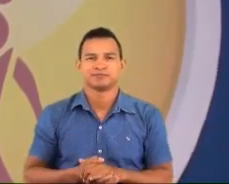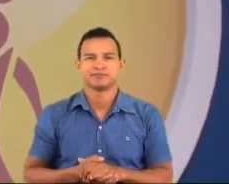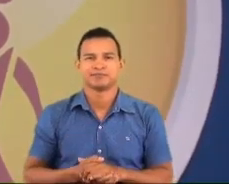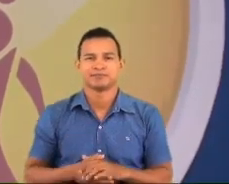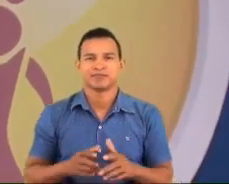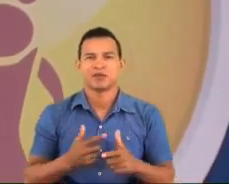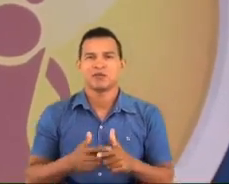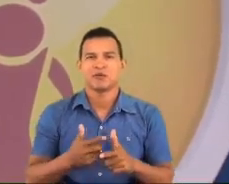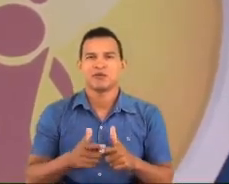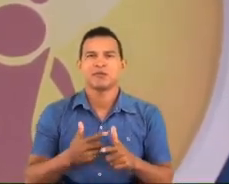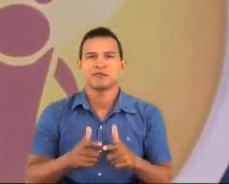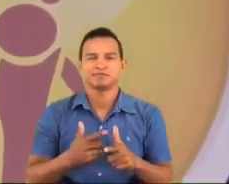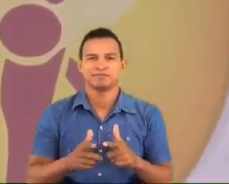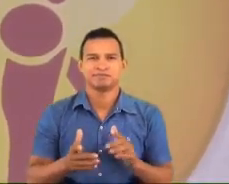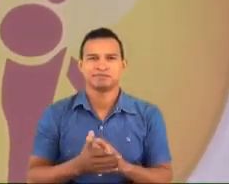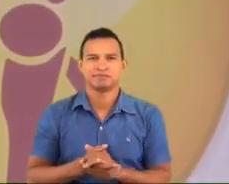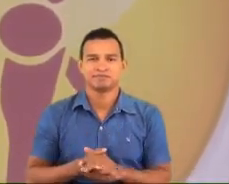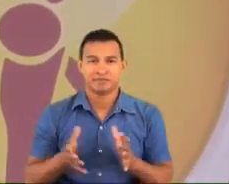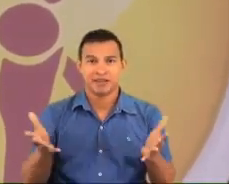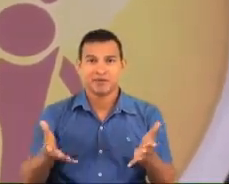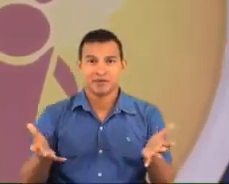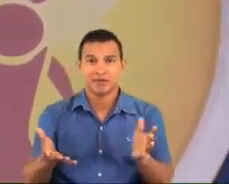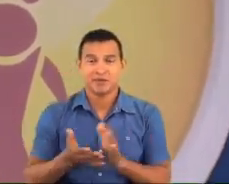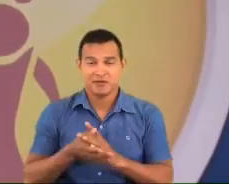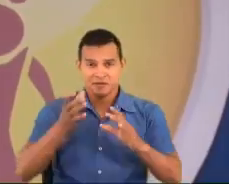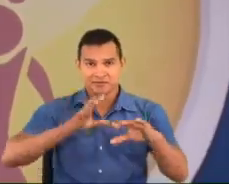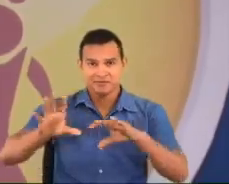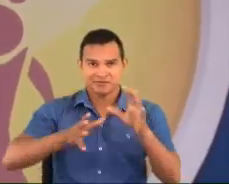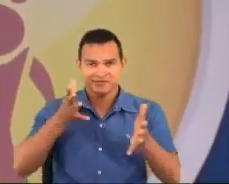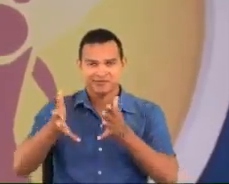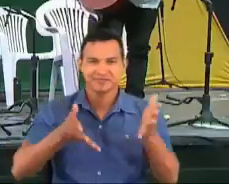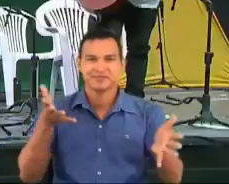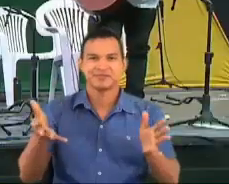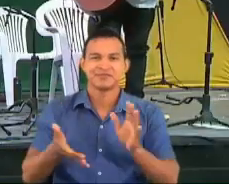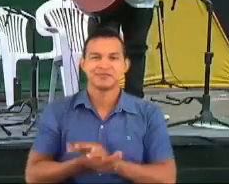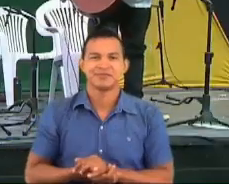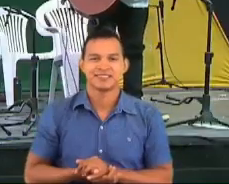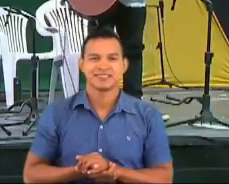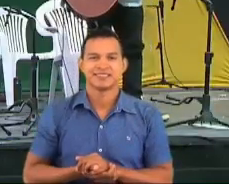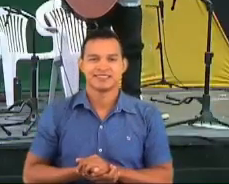som. Agora, de novo, vamos cantar!